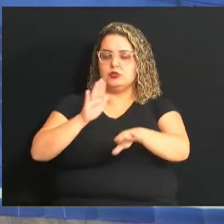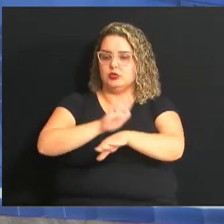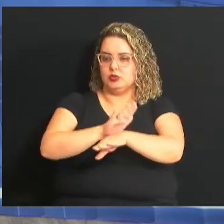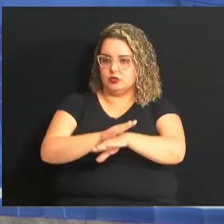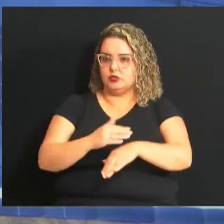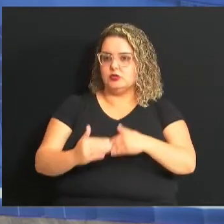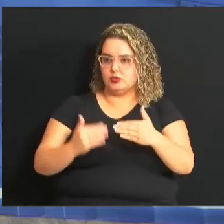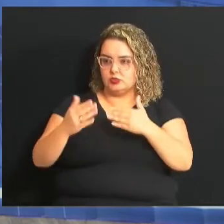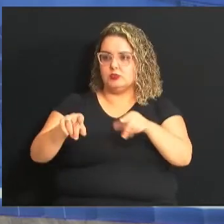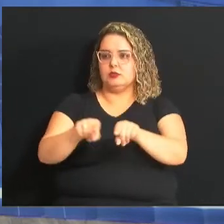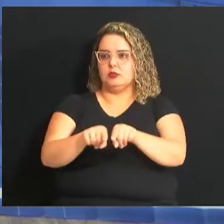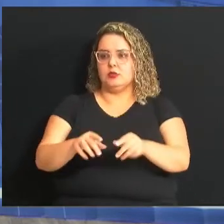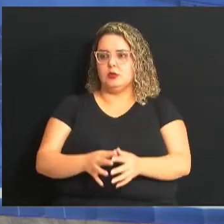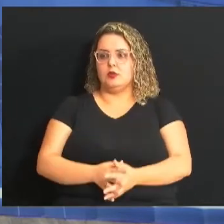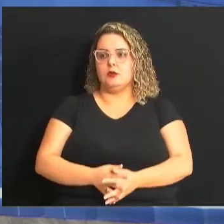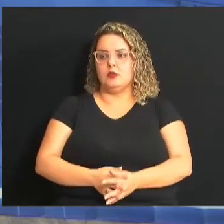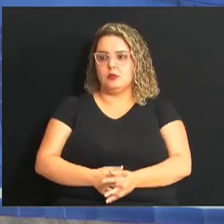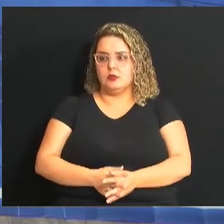né?